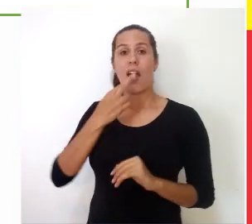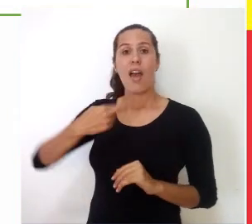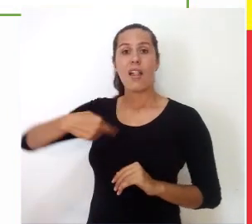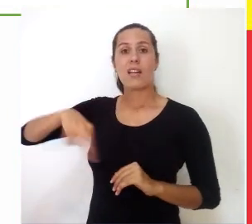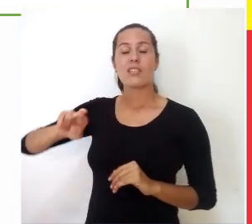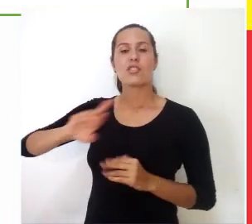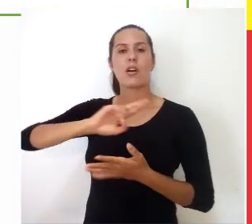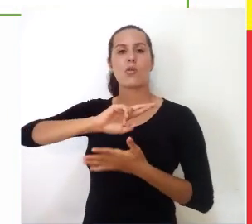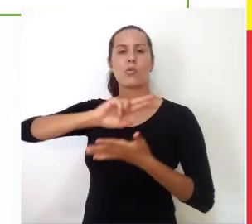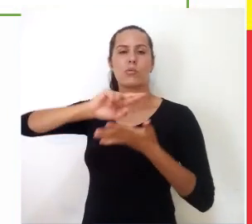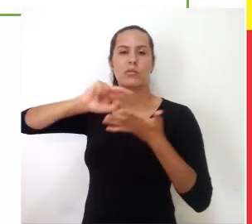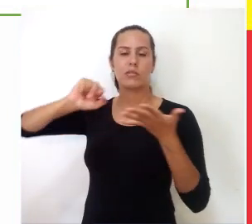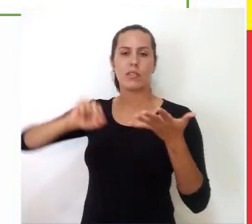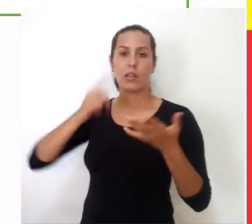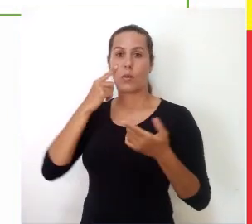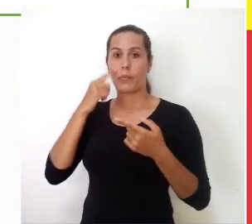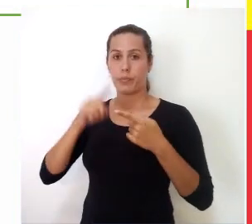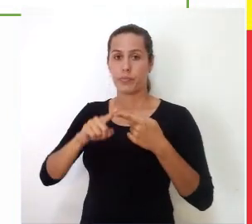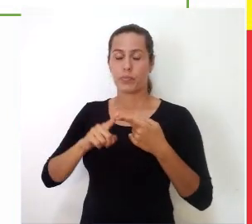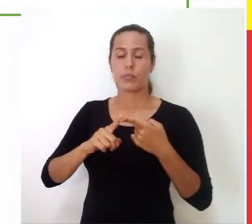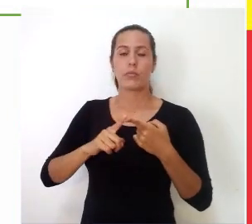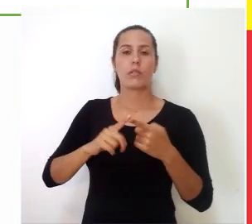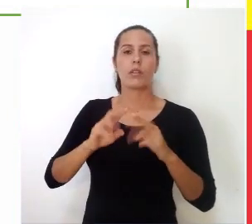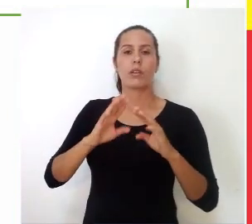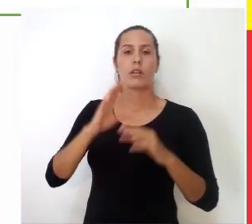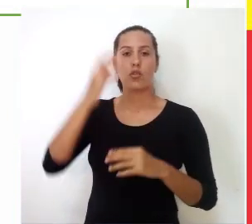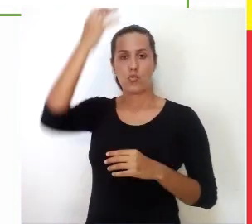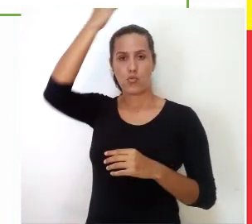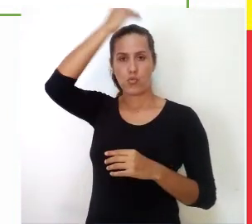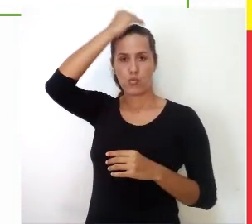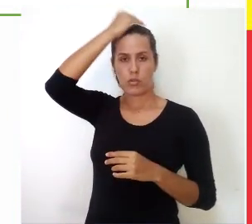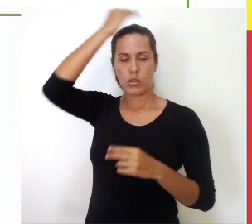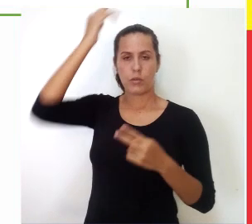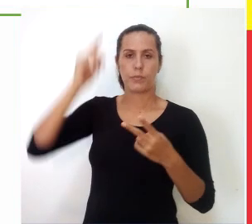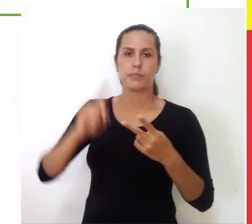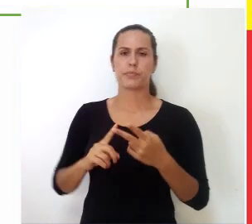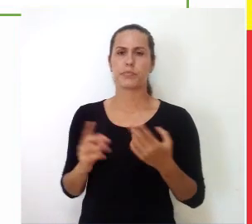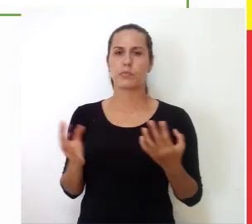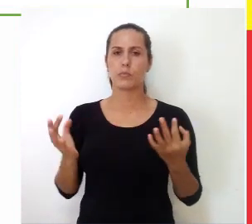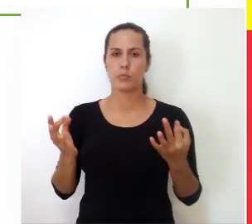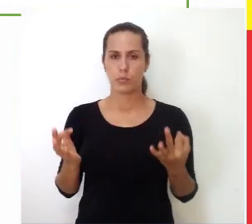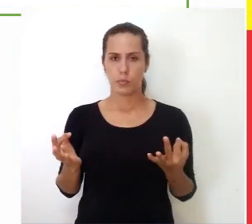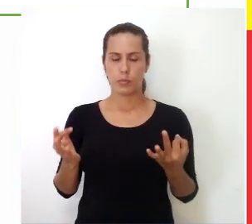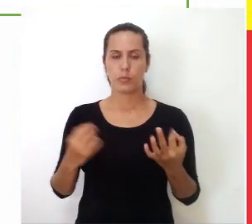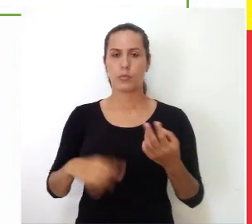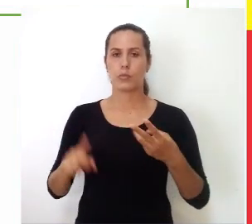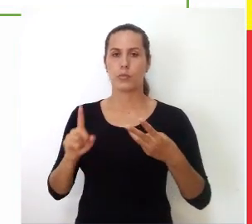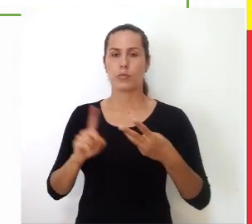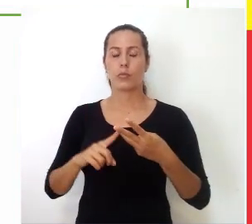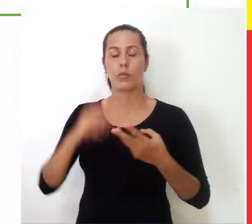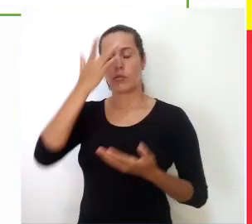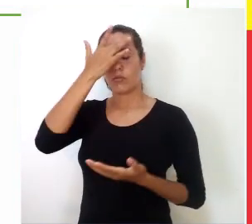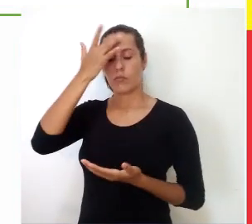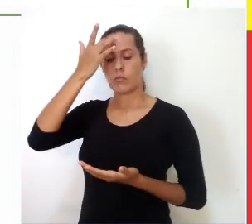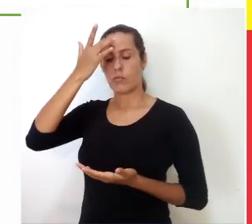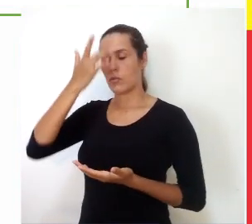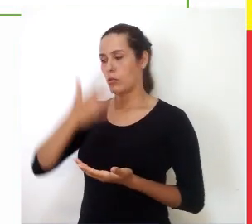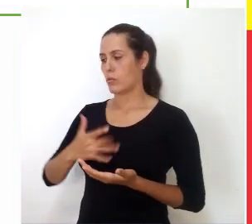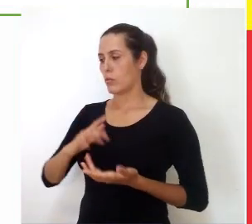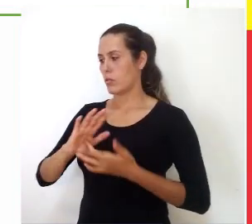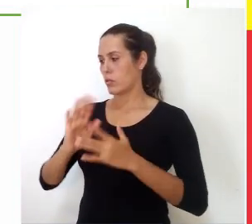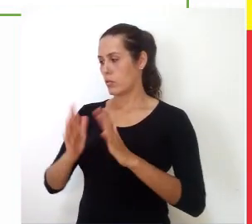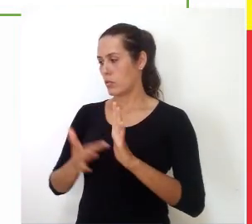aí a figura de um judeu, nós temos um budista, nós temos um cristão, nós temos uma